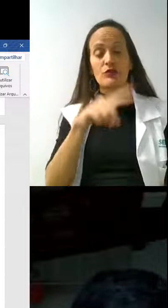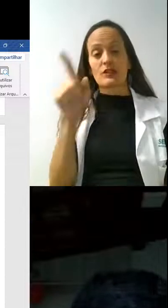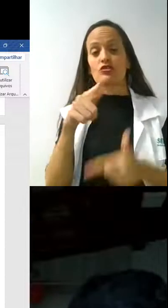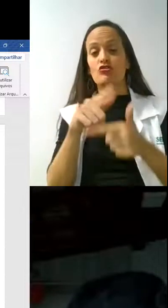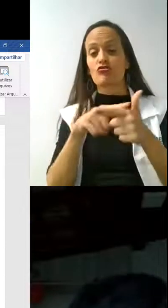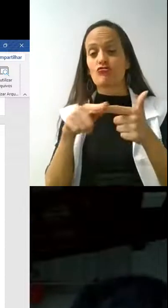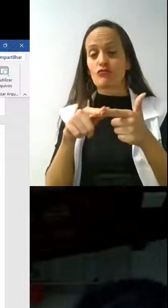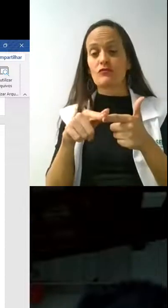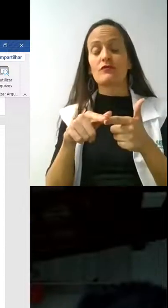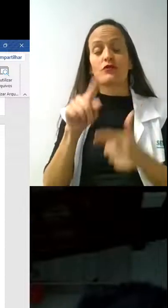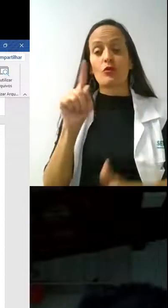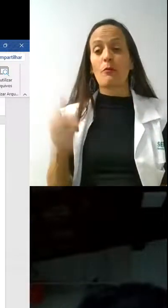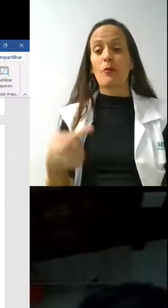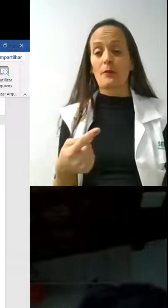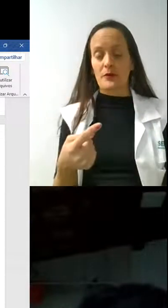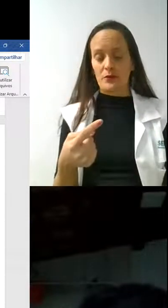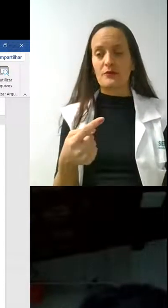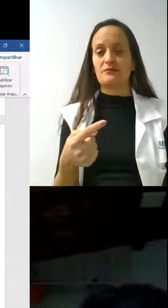acertar agora,